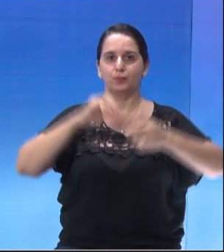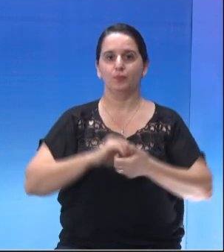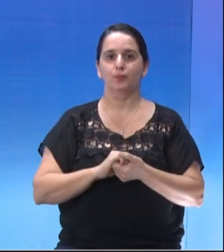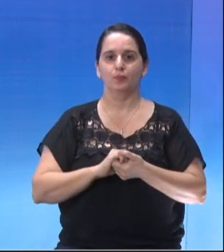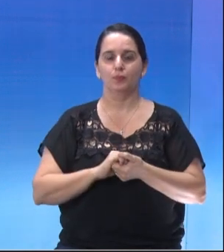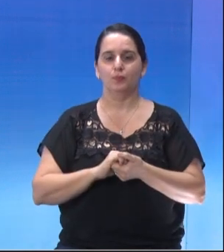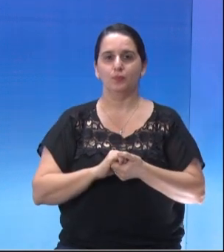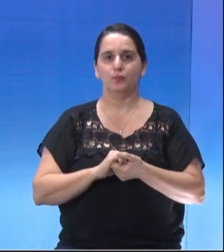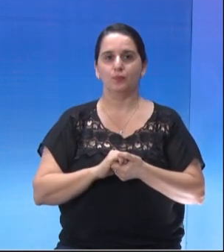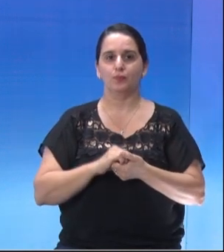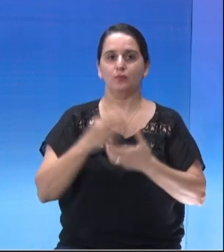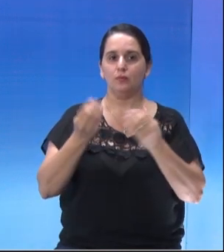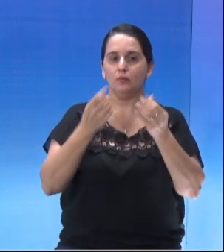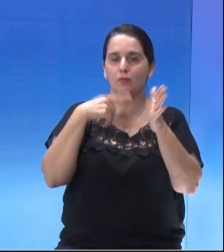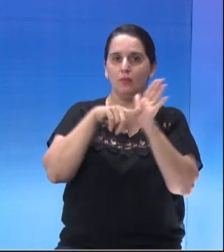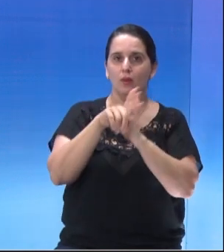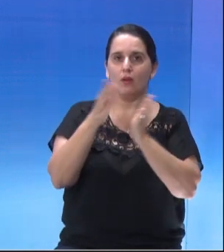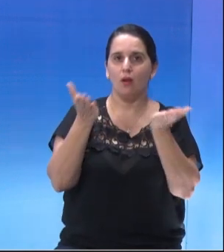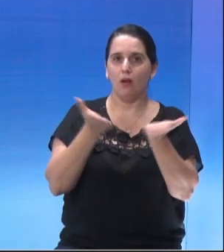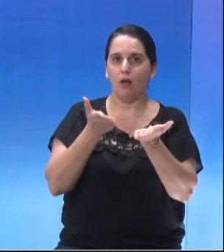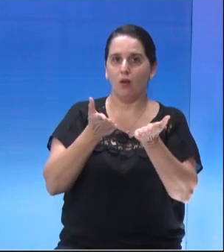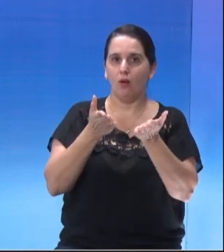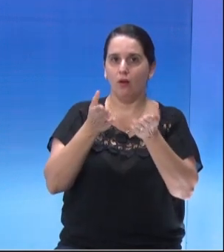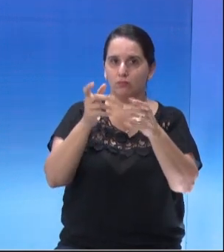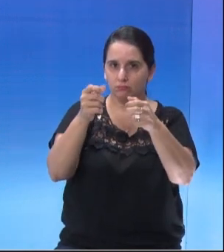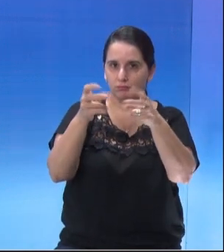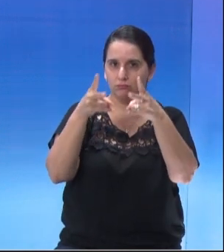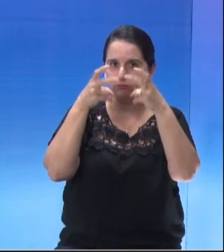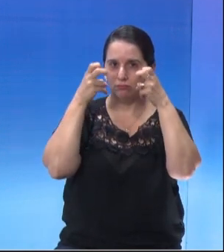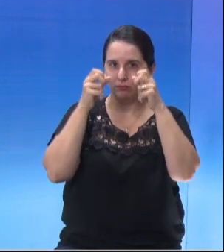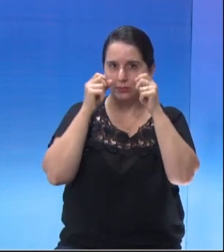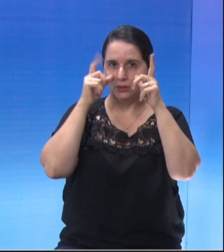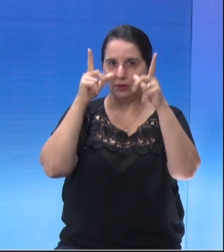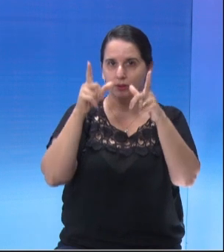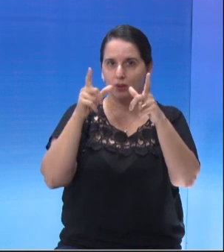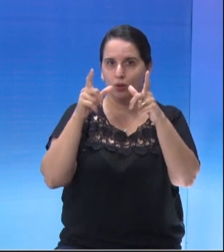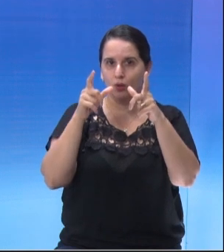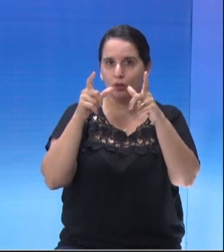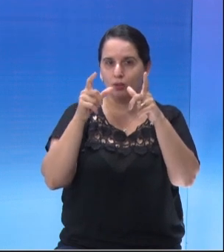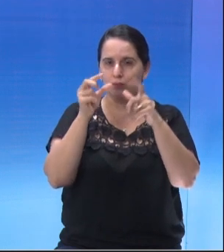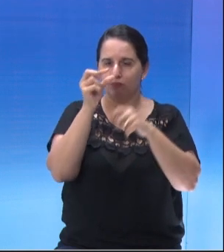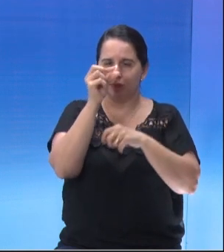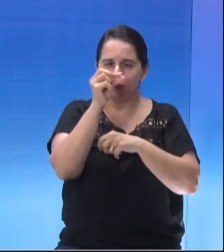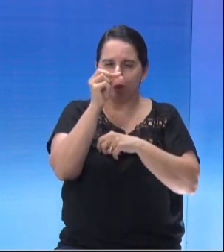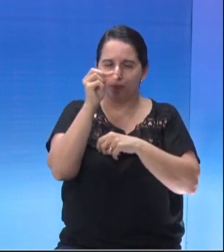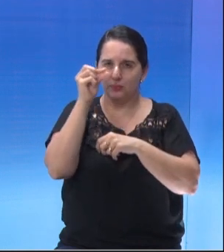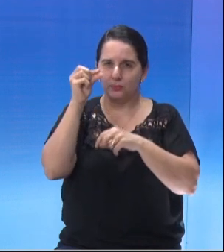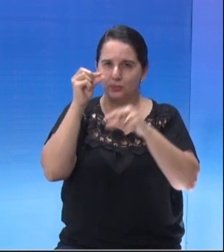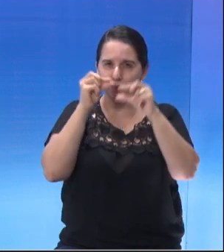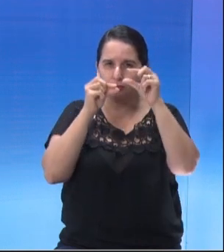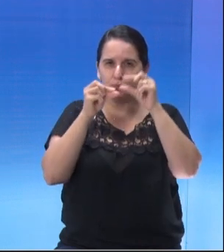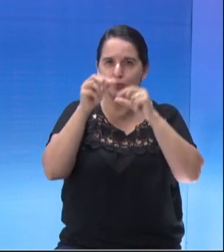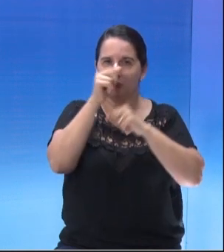chuvas. Nessa primeira parte do enunciado, chama a atenção que partículas microscópicas